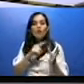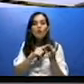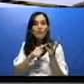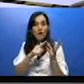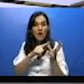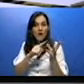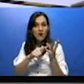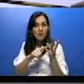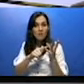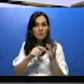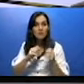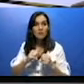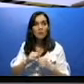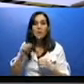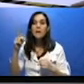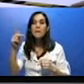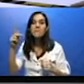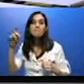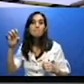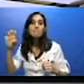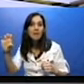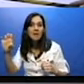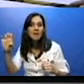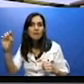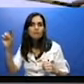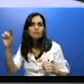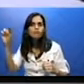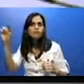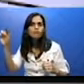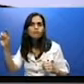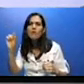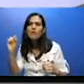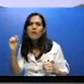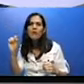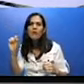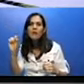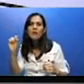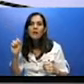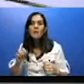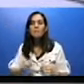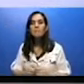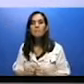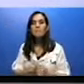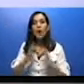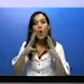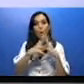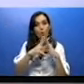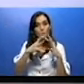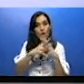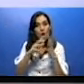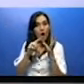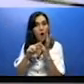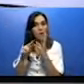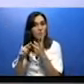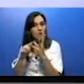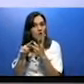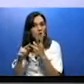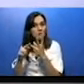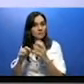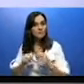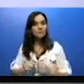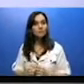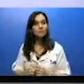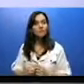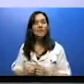consoante e uma vogal que forma pé e agora